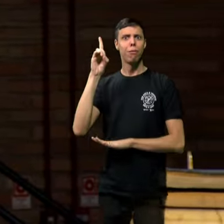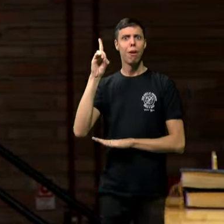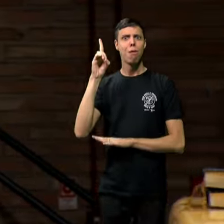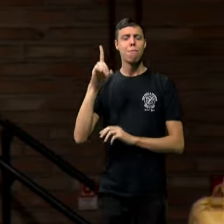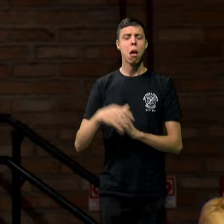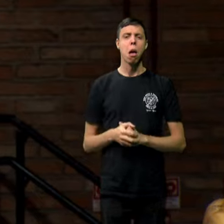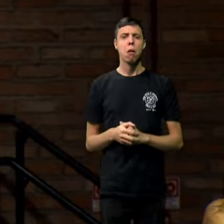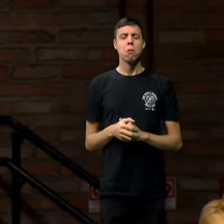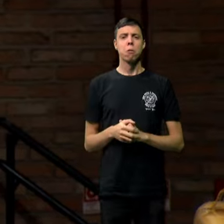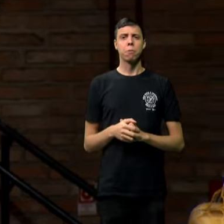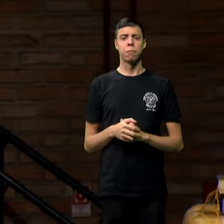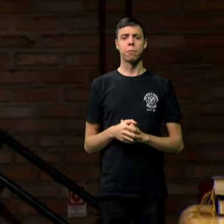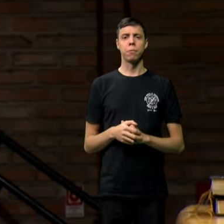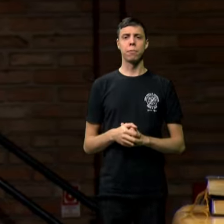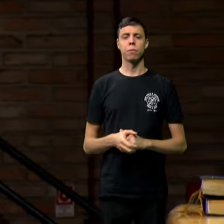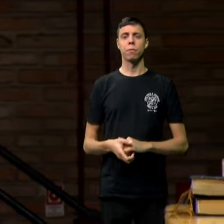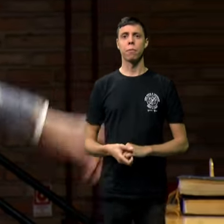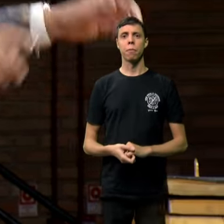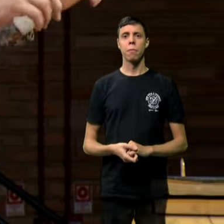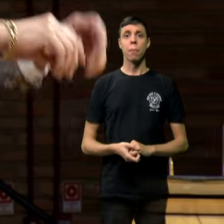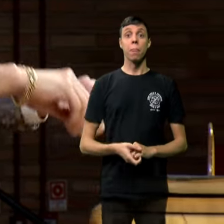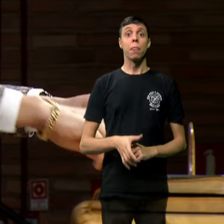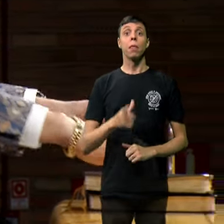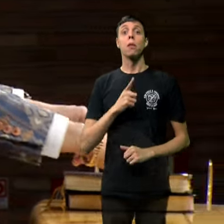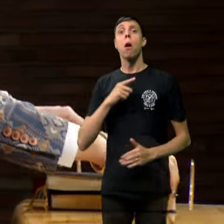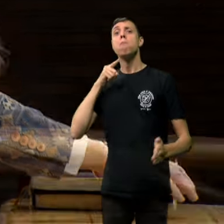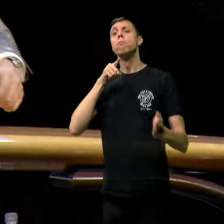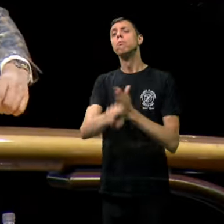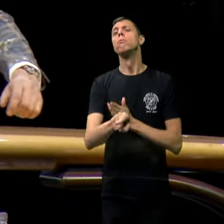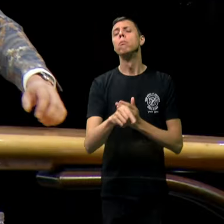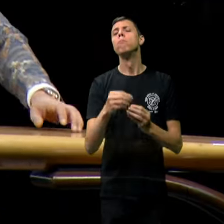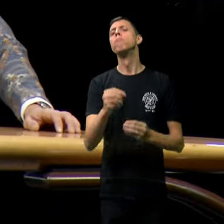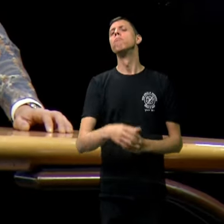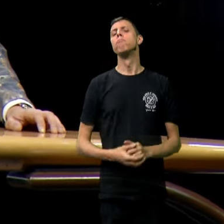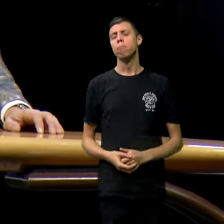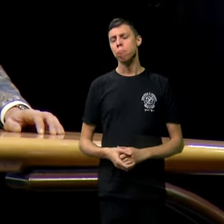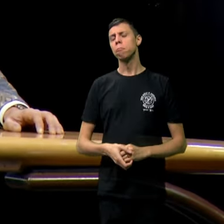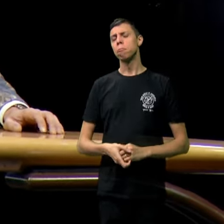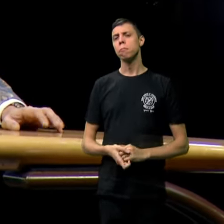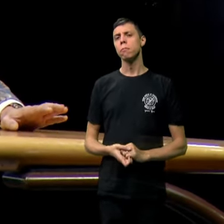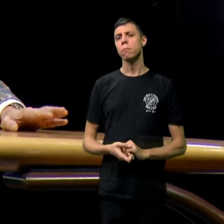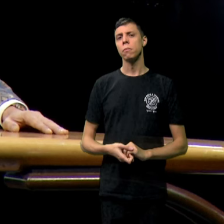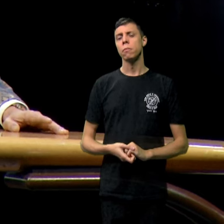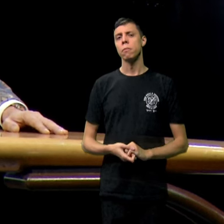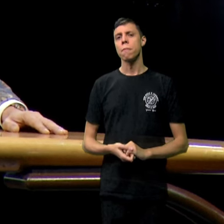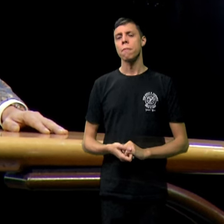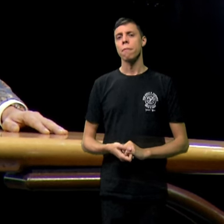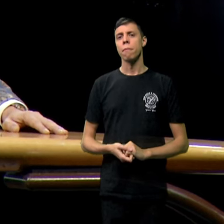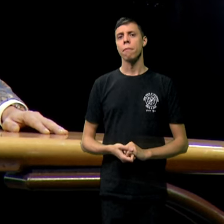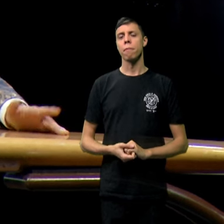Aplique isso em qualquer estágio. Eu tenho uma pergunta para vocês.